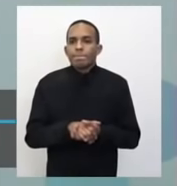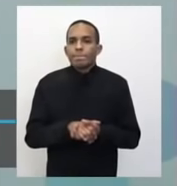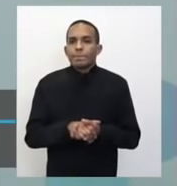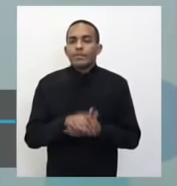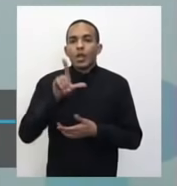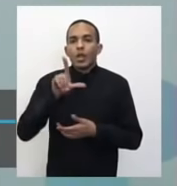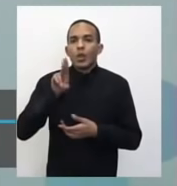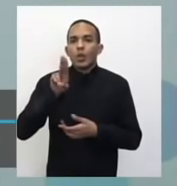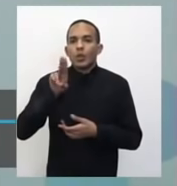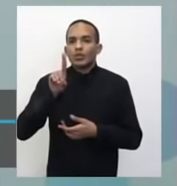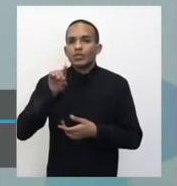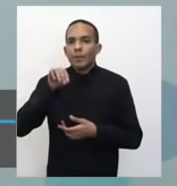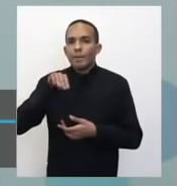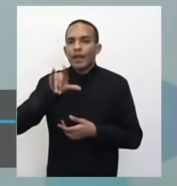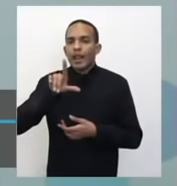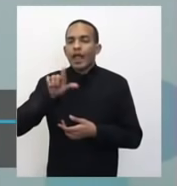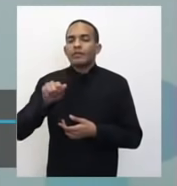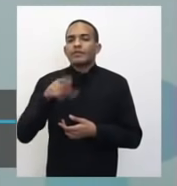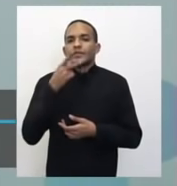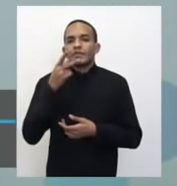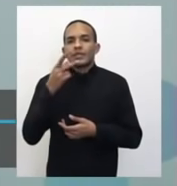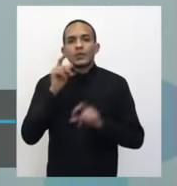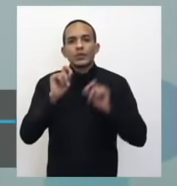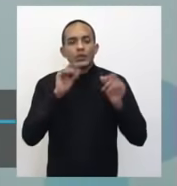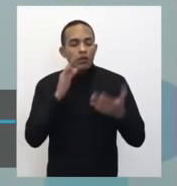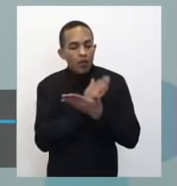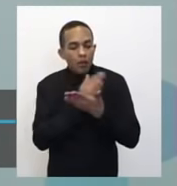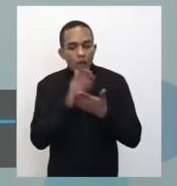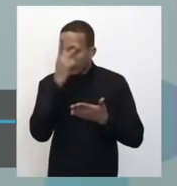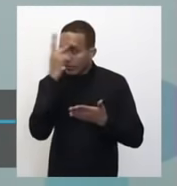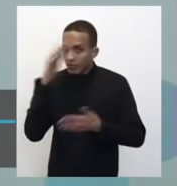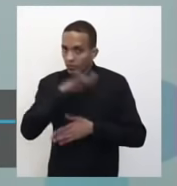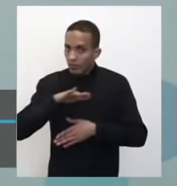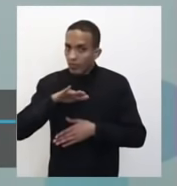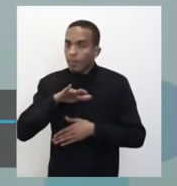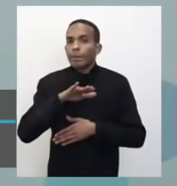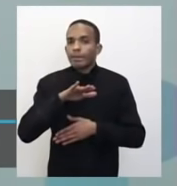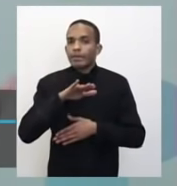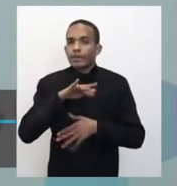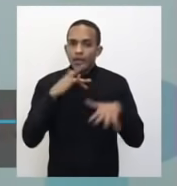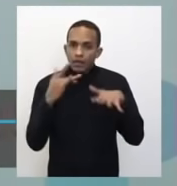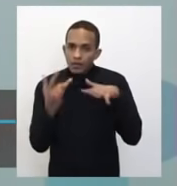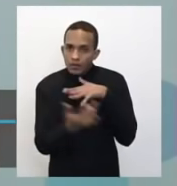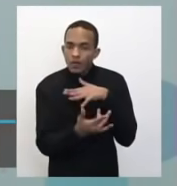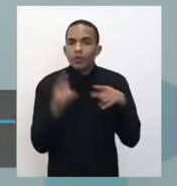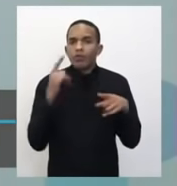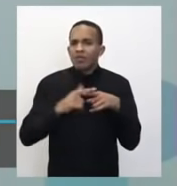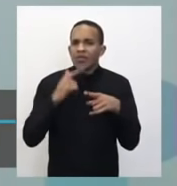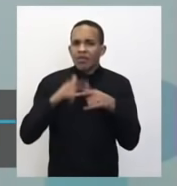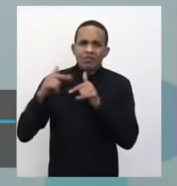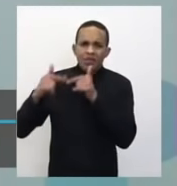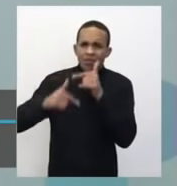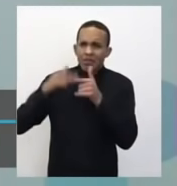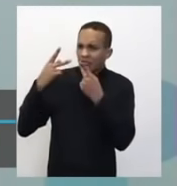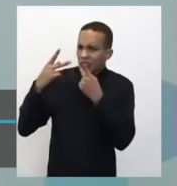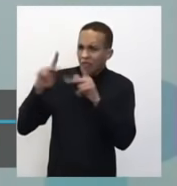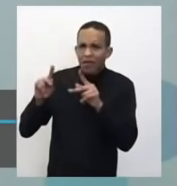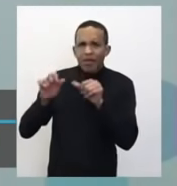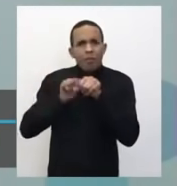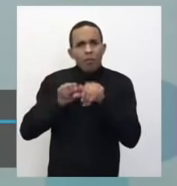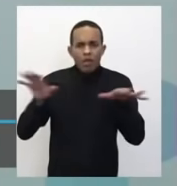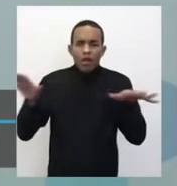A Ludmilla fala que algumas pessoas fazem porque é o trabalho delas